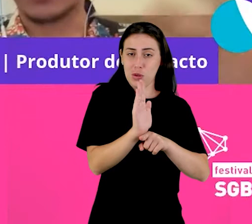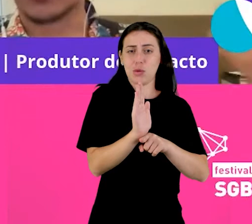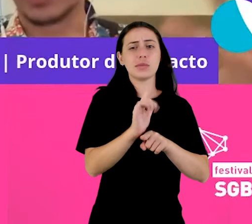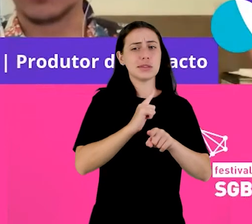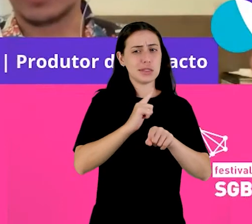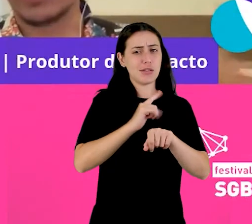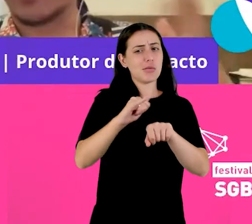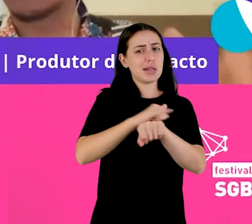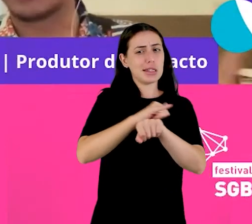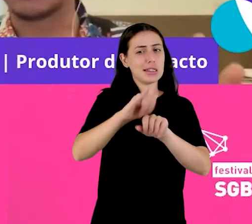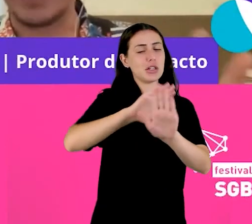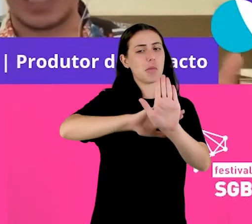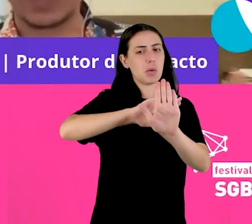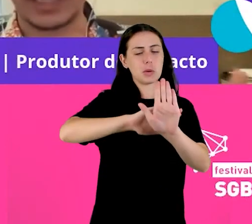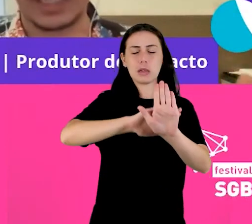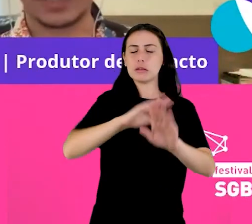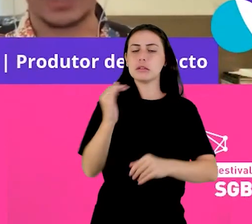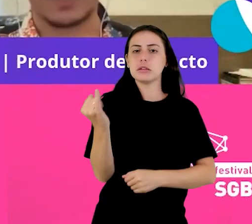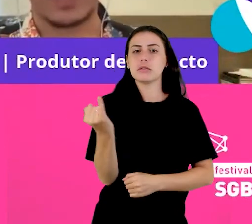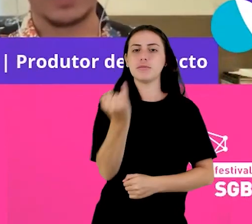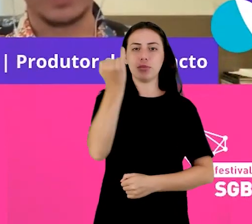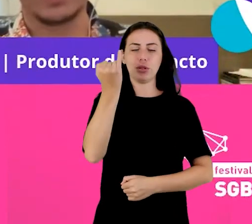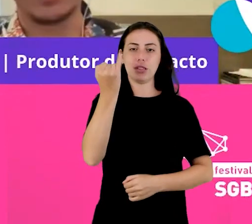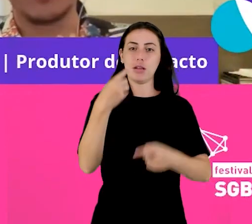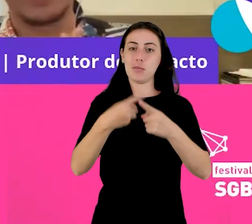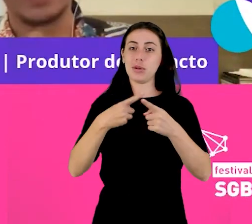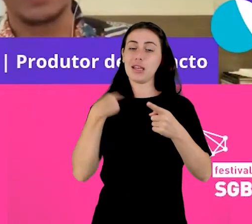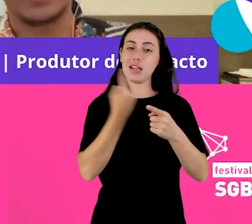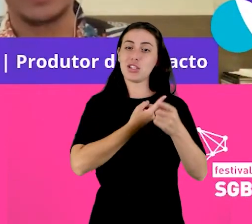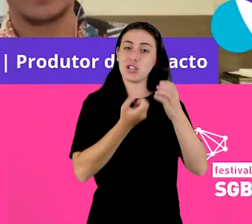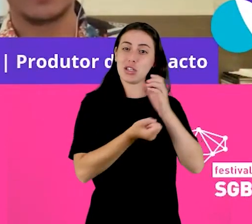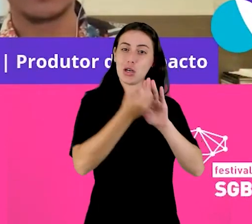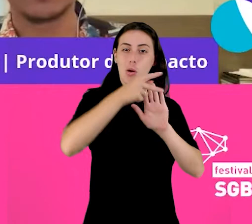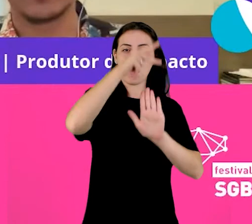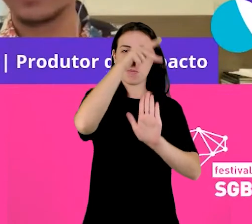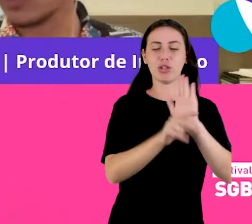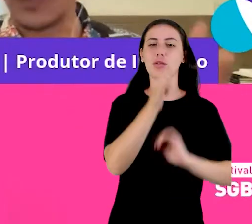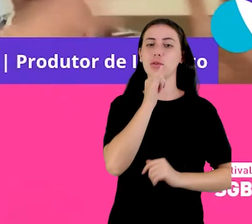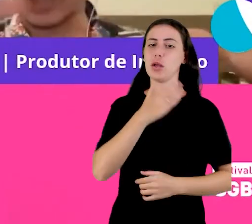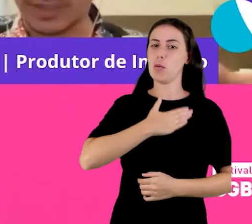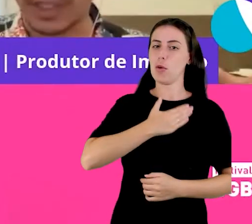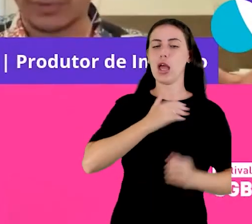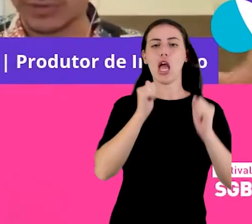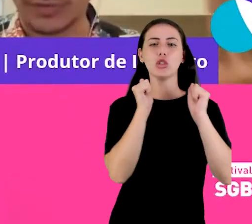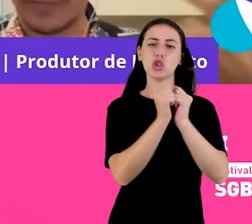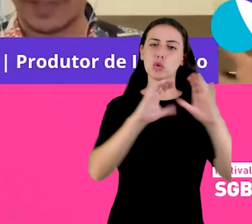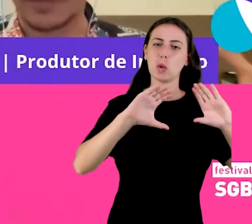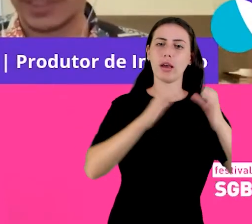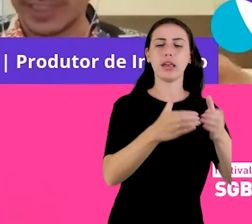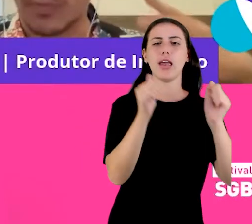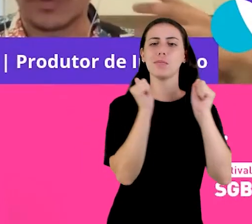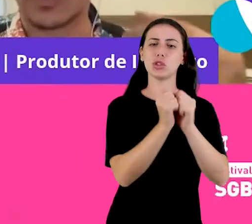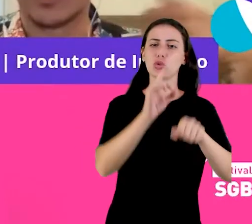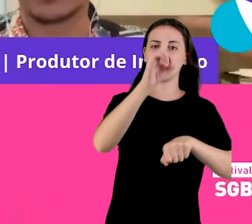quando a gente vai estudando ele, teve uma parte fundamental da estratégia ali também, né? Que eu ainda não falei, que tudo isso foi um projeto, né? Tudo isso que eu estava falando